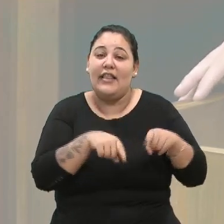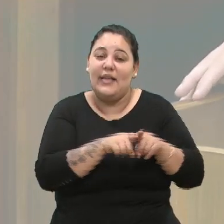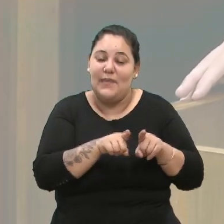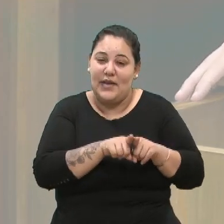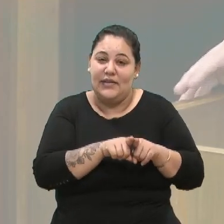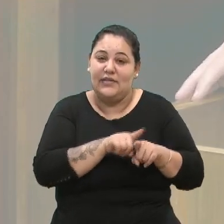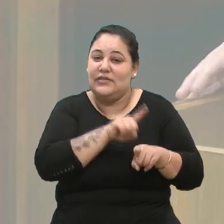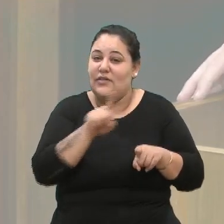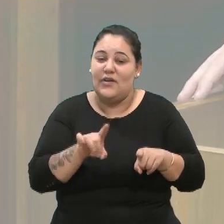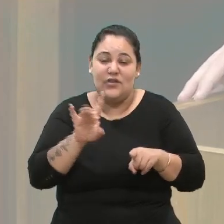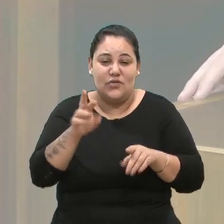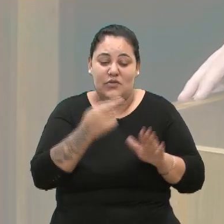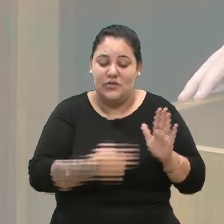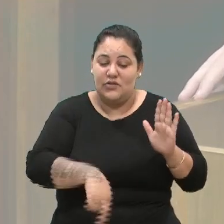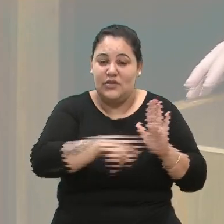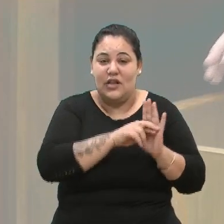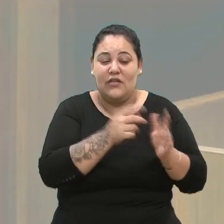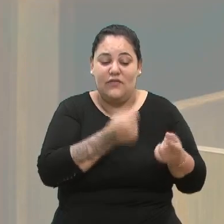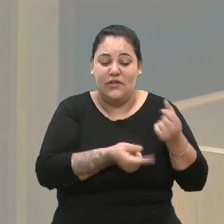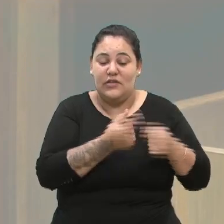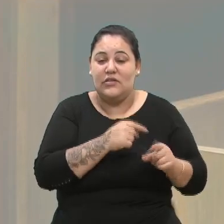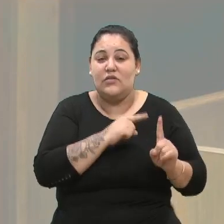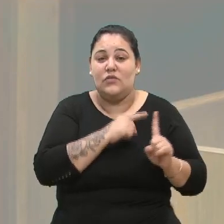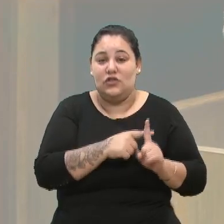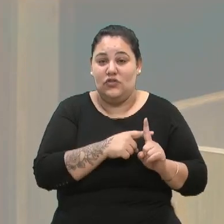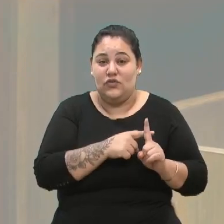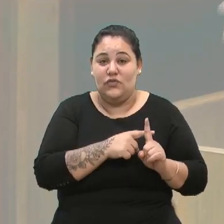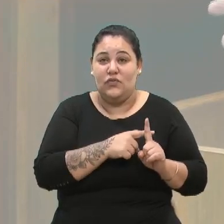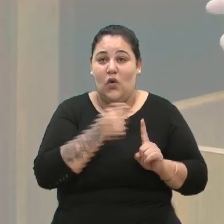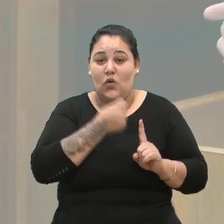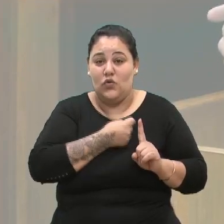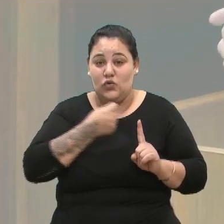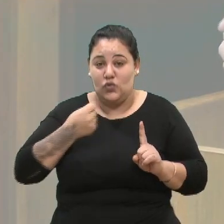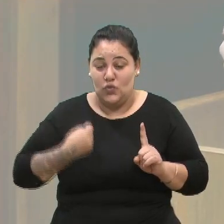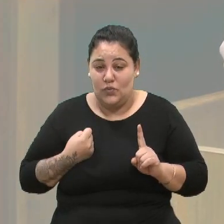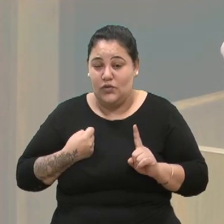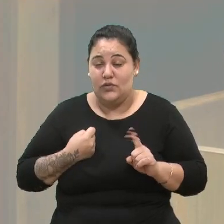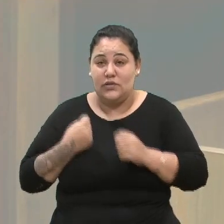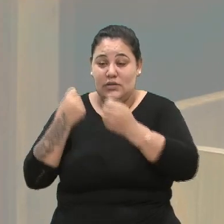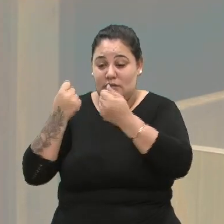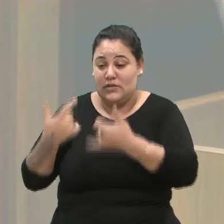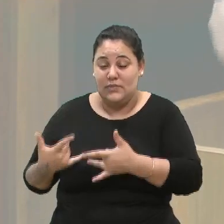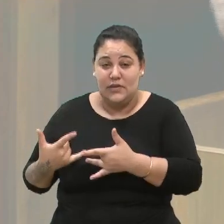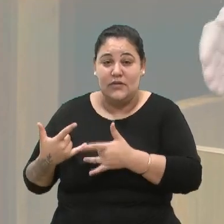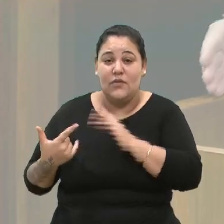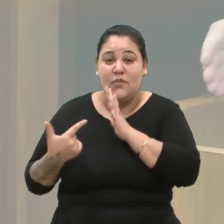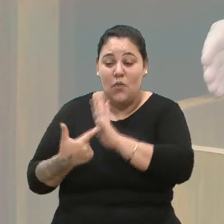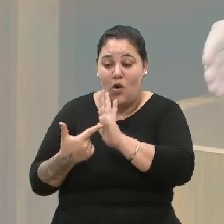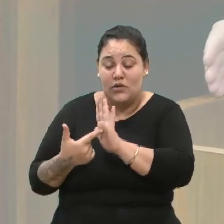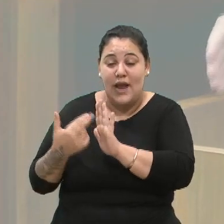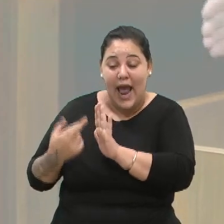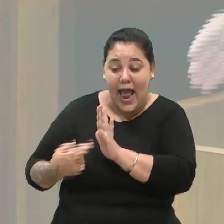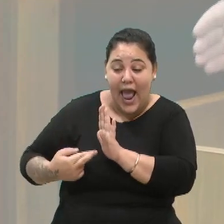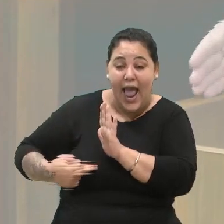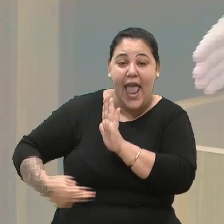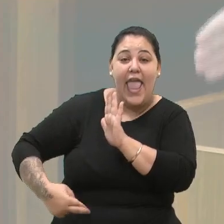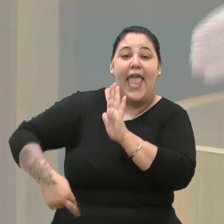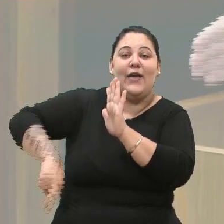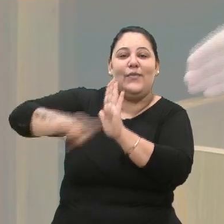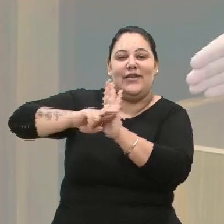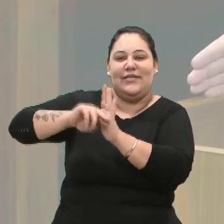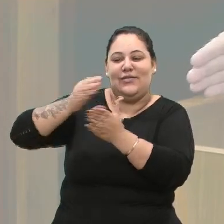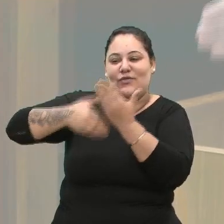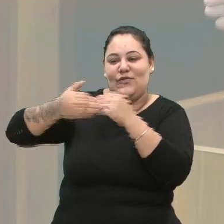resultado financeiro positivo, os números eles ratificam, né, a recuperação da